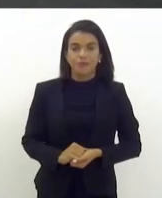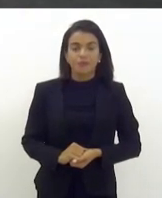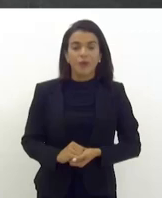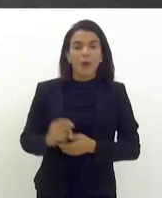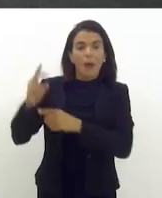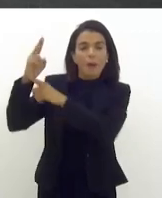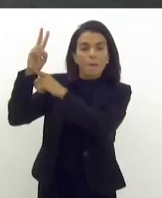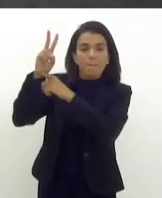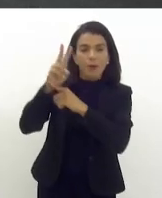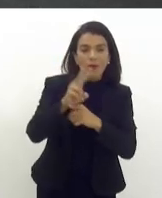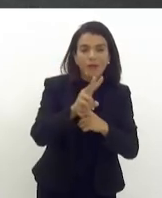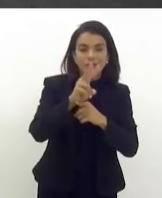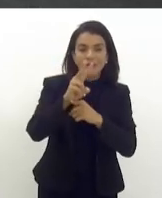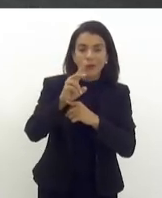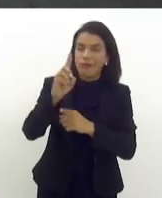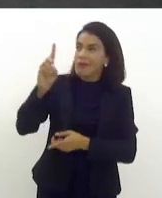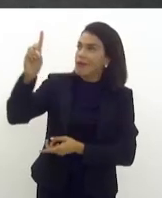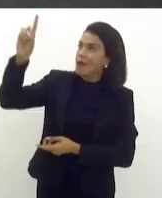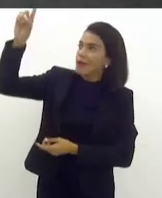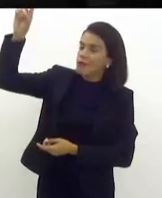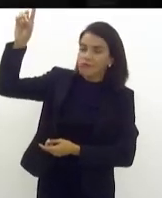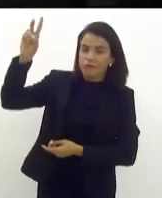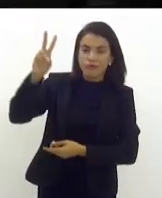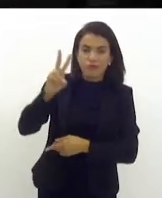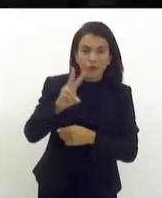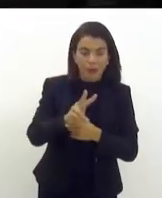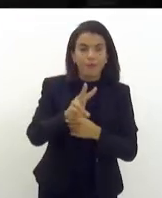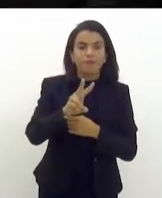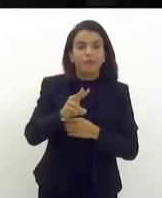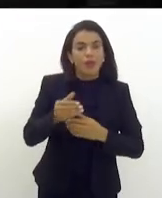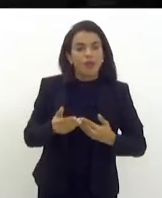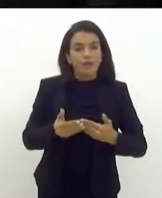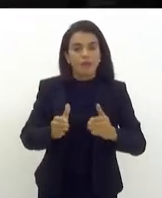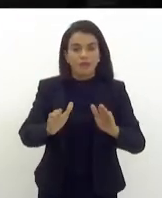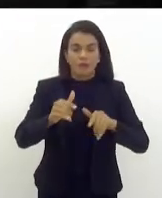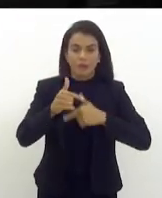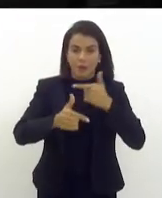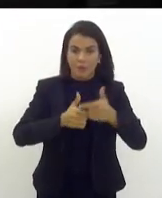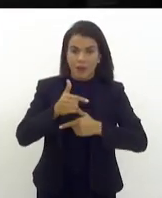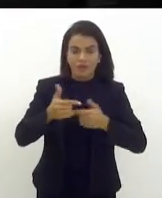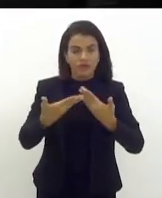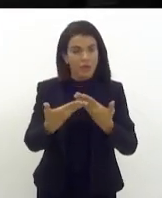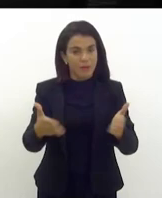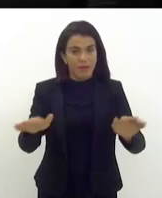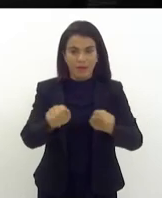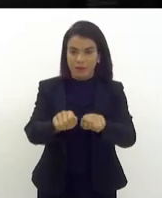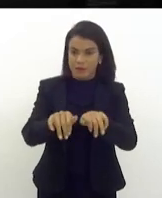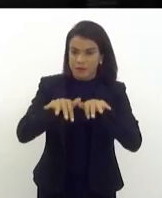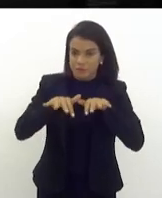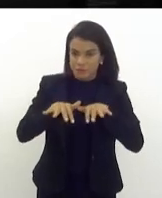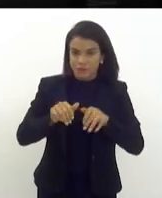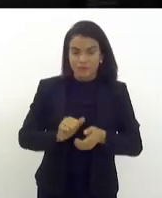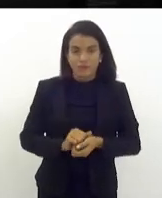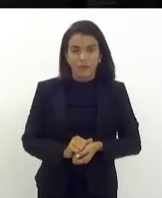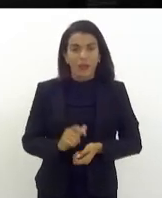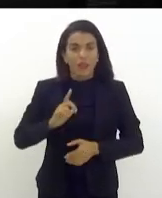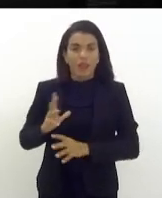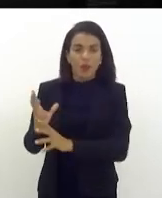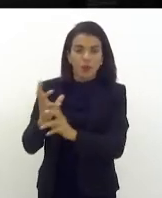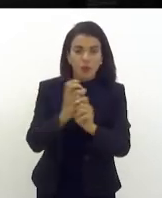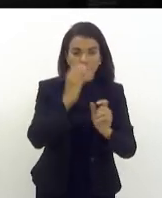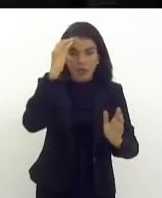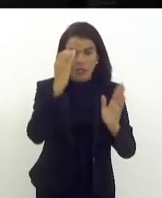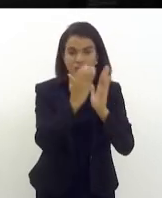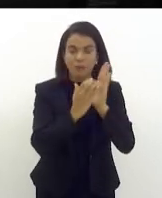Sobre a proteção de Deus, iniciamos os nossos trabalhos. Está aberta a sessão. Havendo um número